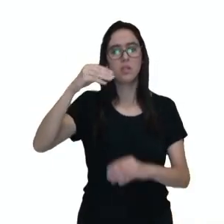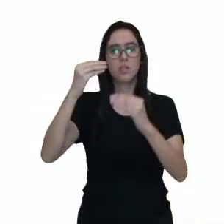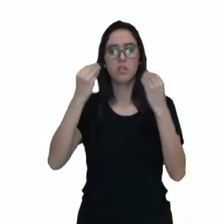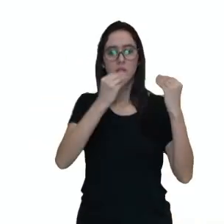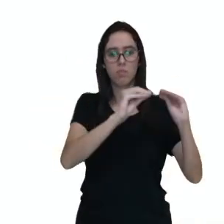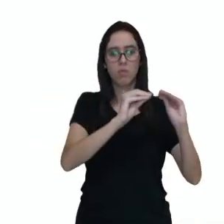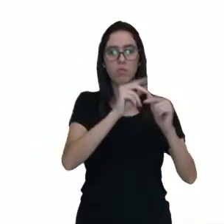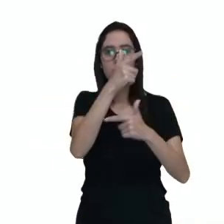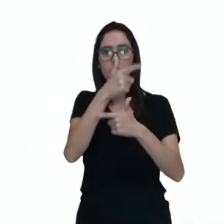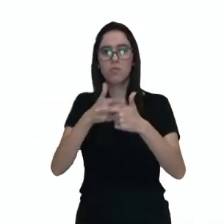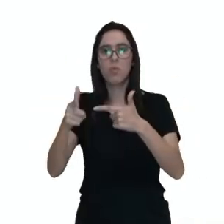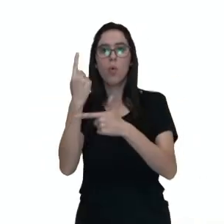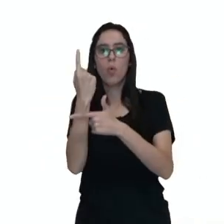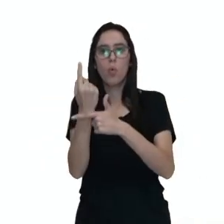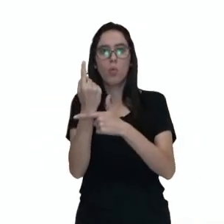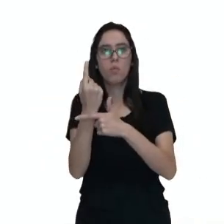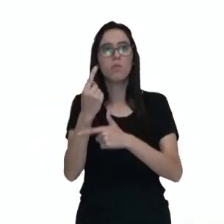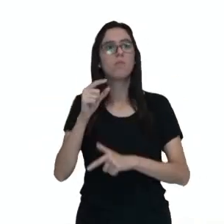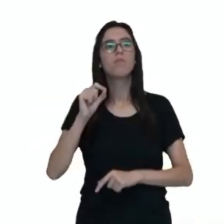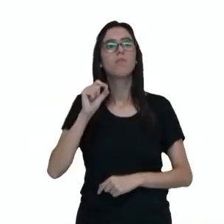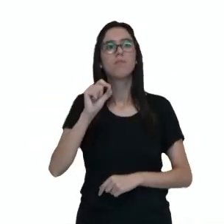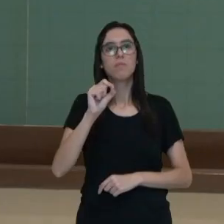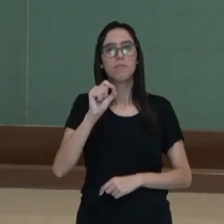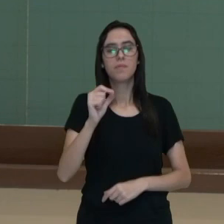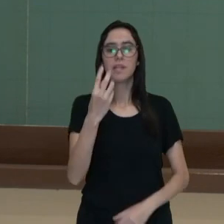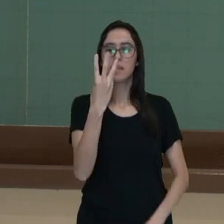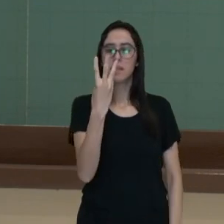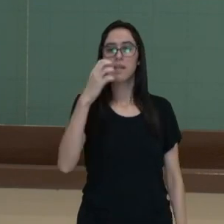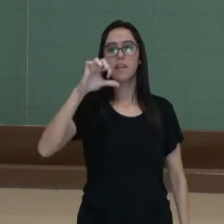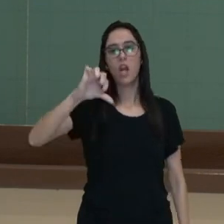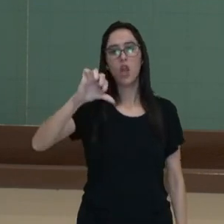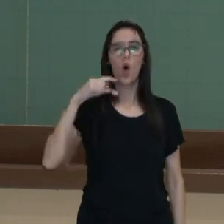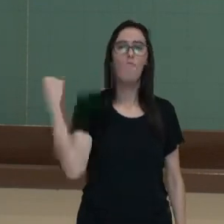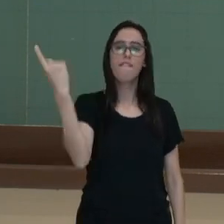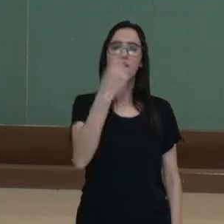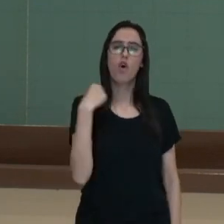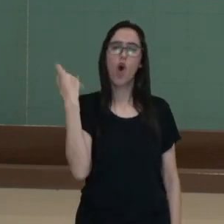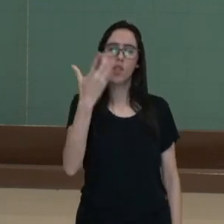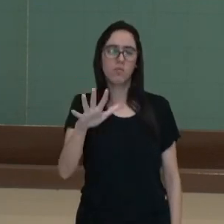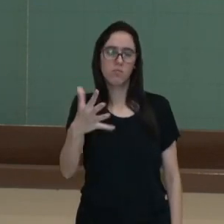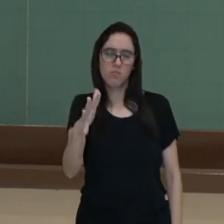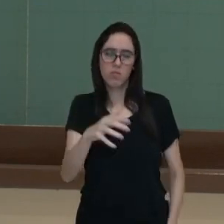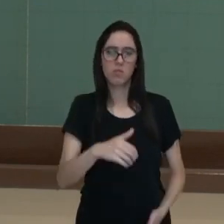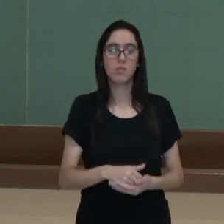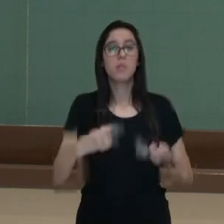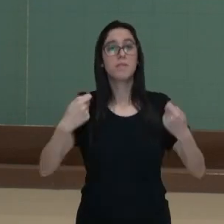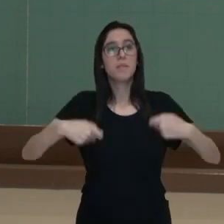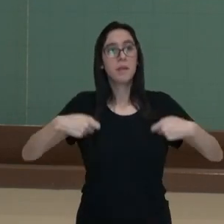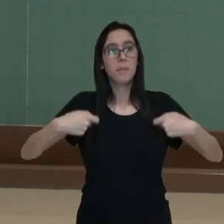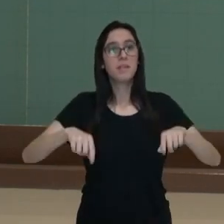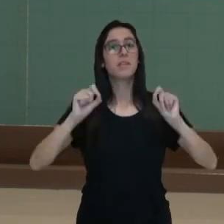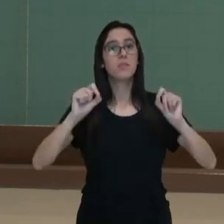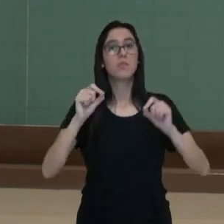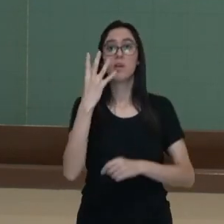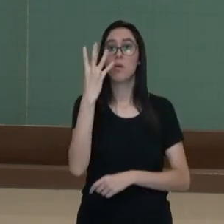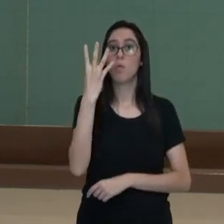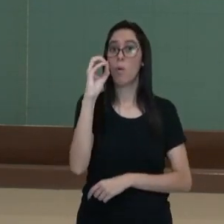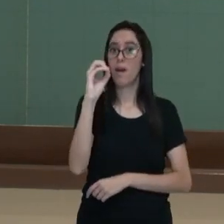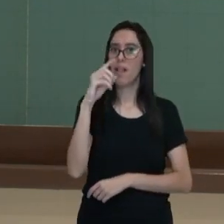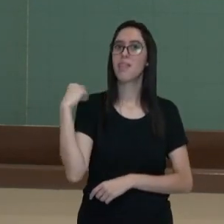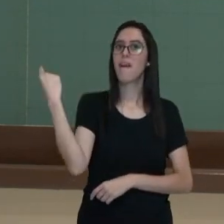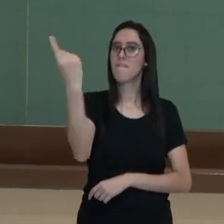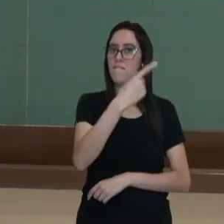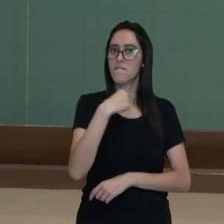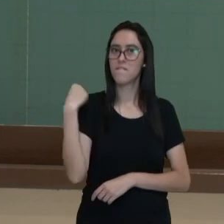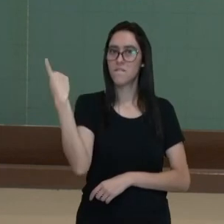vai dar aproximadamente 39,8 voltas. Arredondando, ele vai ter que dar 40 voltas, ok?